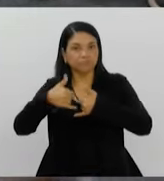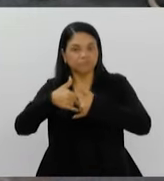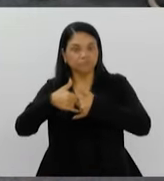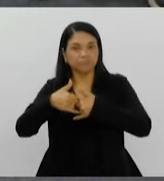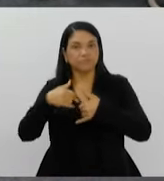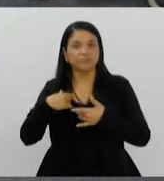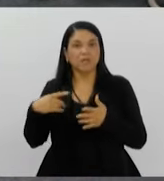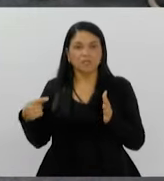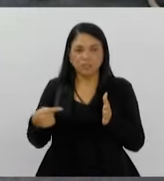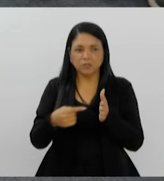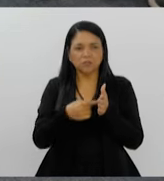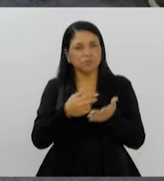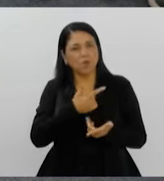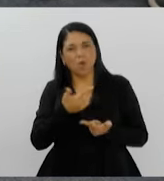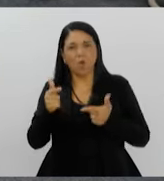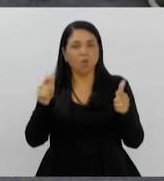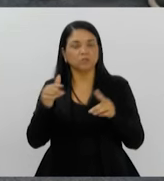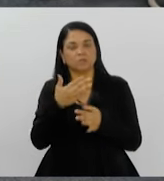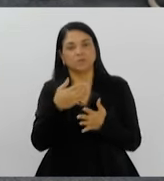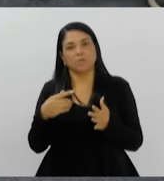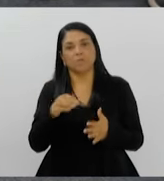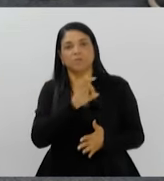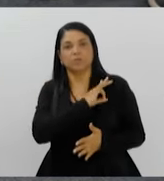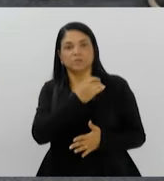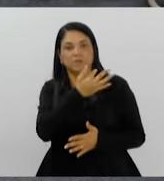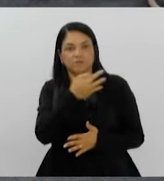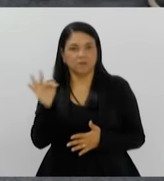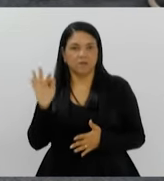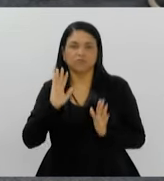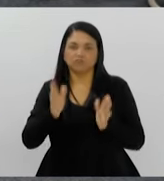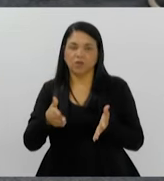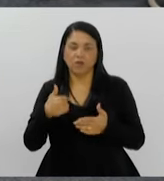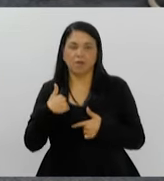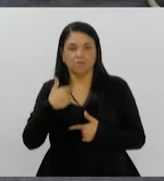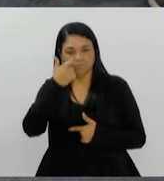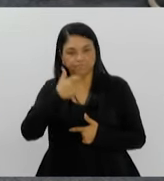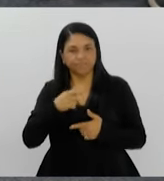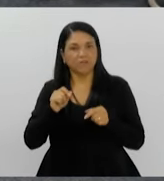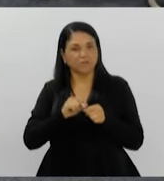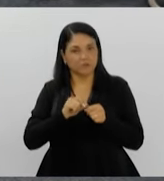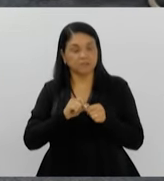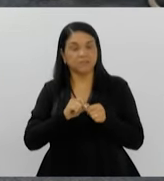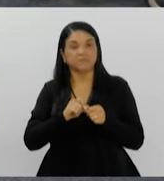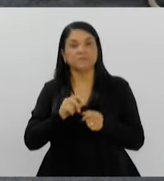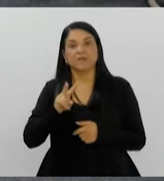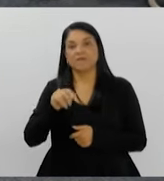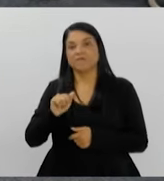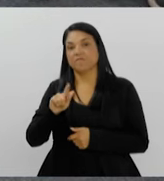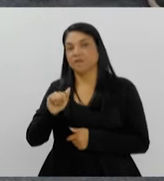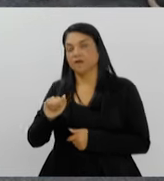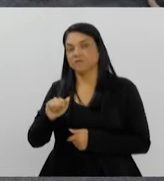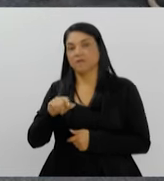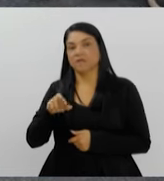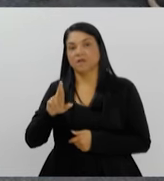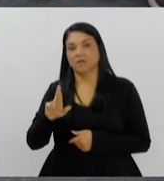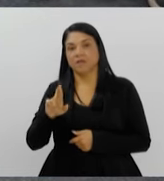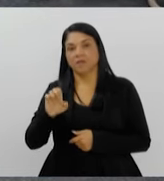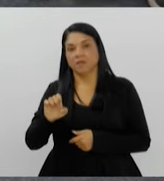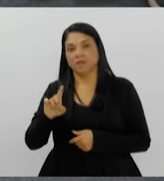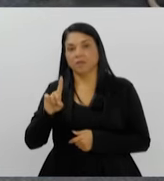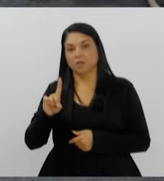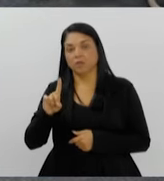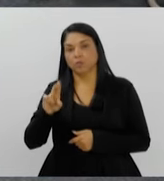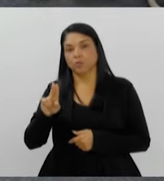polícia federal como por exemplo as vagas da Reduc estão indo primeiro paraa mão do